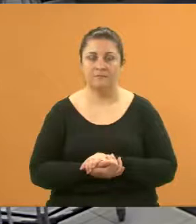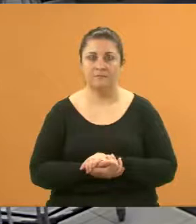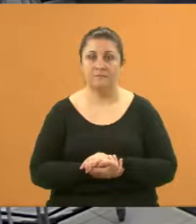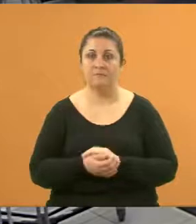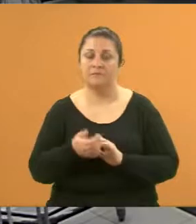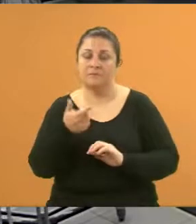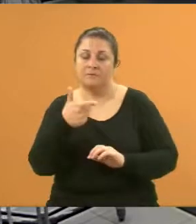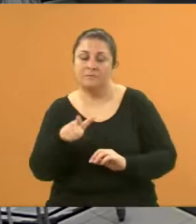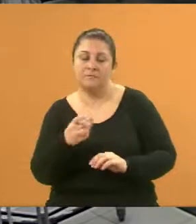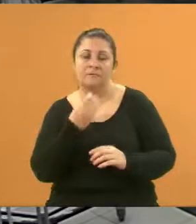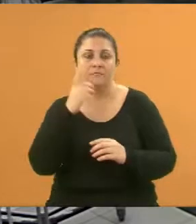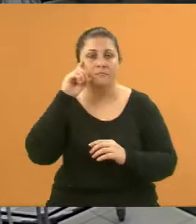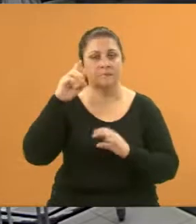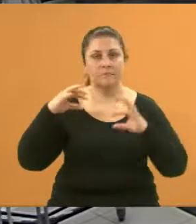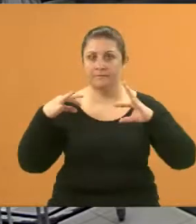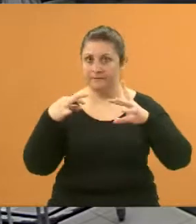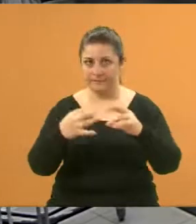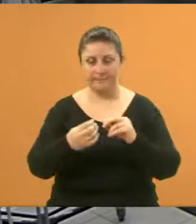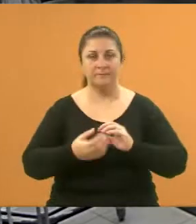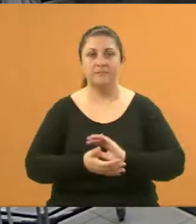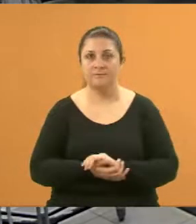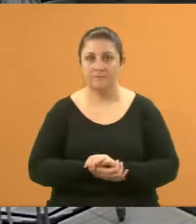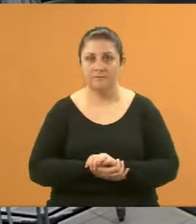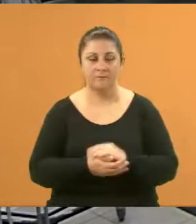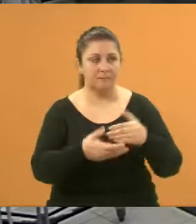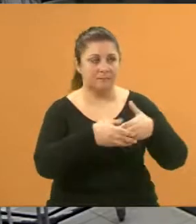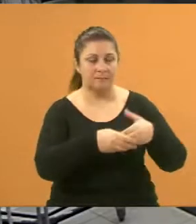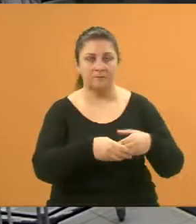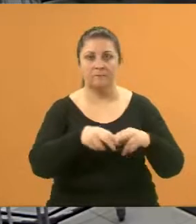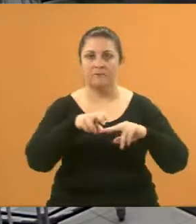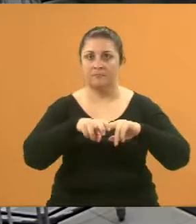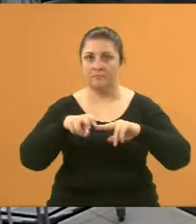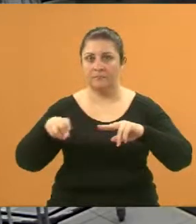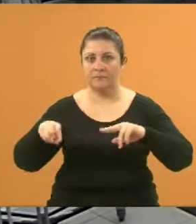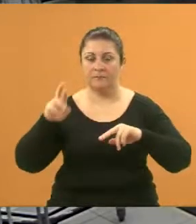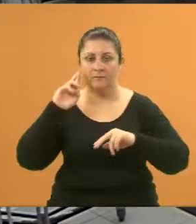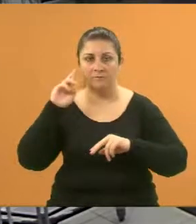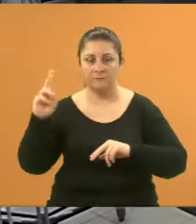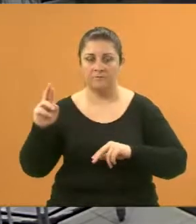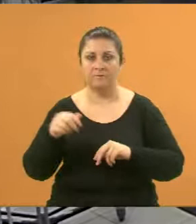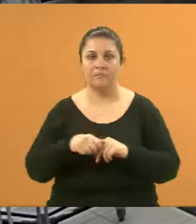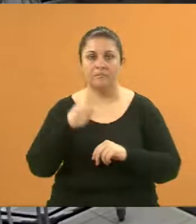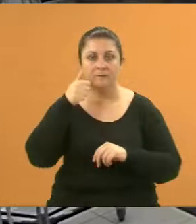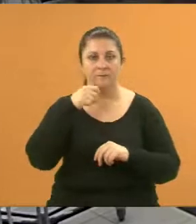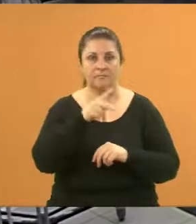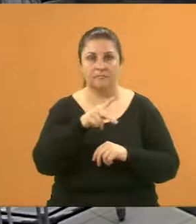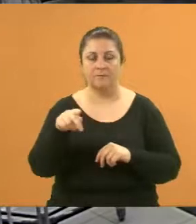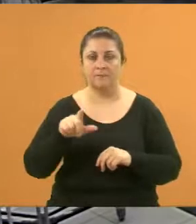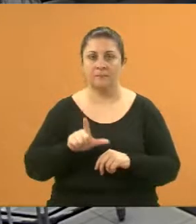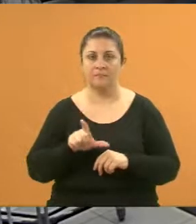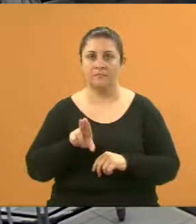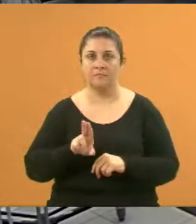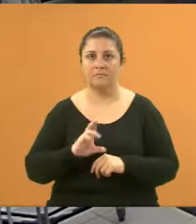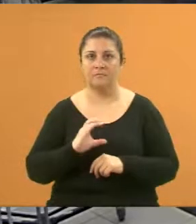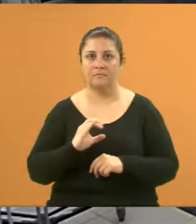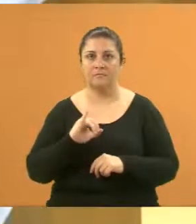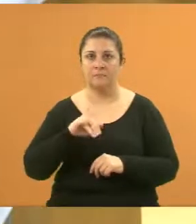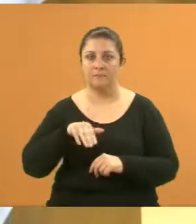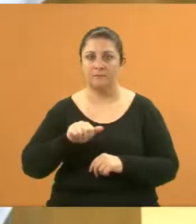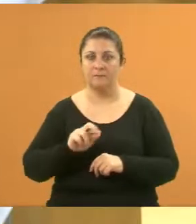Mais uma vez, bom dia a todos. Cumprimentar a mesa, na pessoa da vereadora Lucimar Ponciano, presidente desta Casa